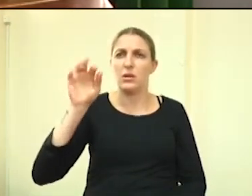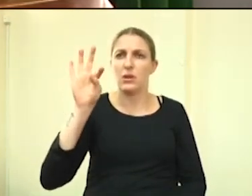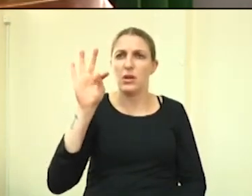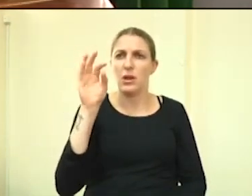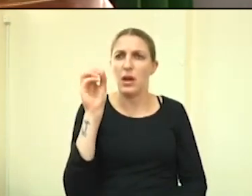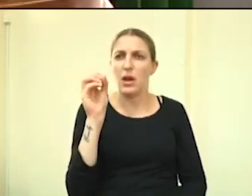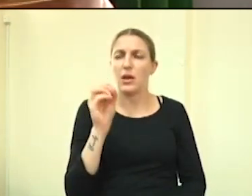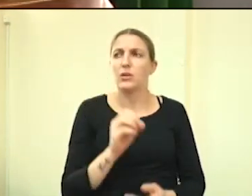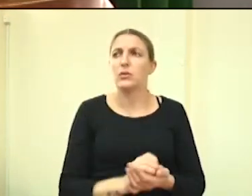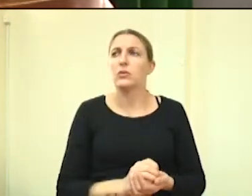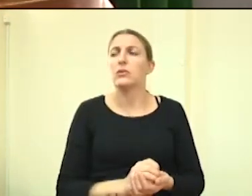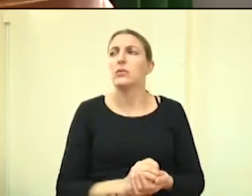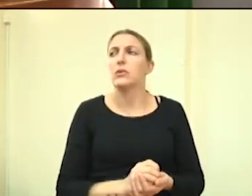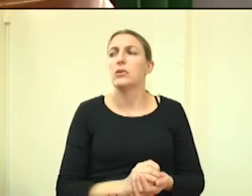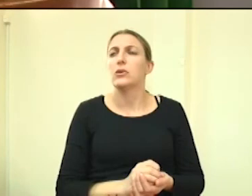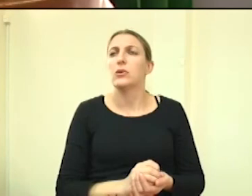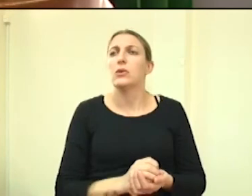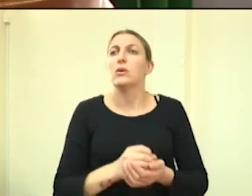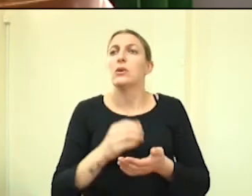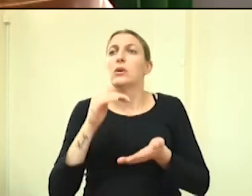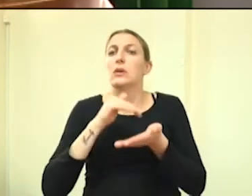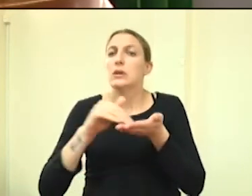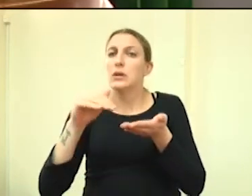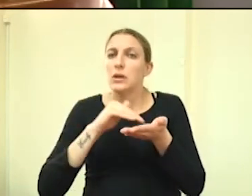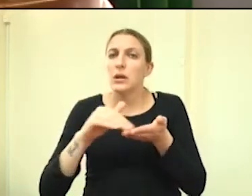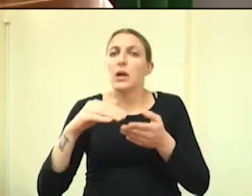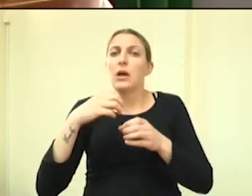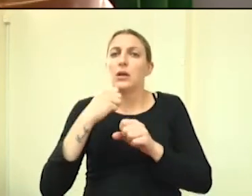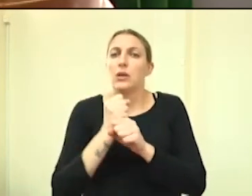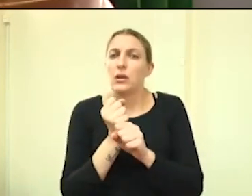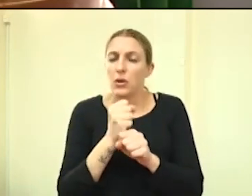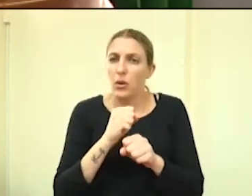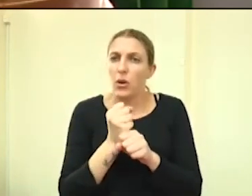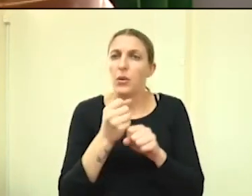obra e da população que nós temos uma rua